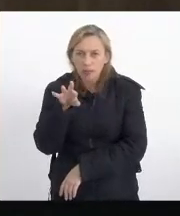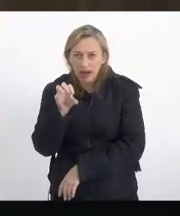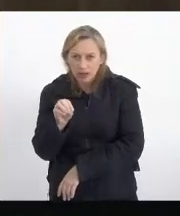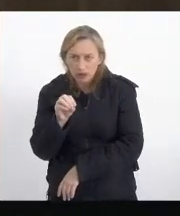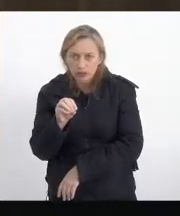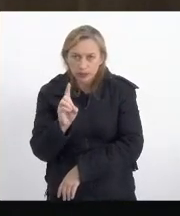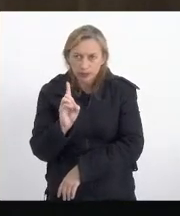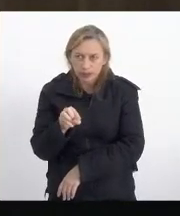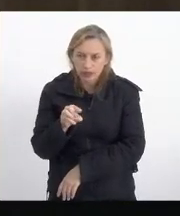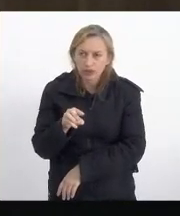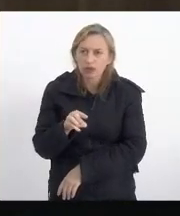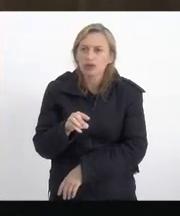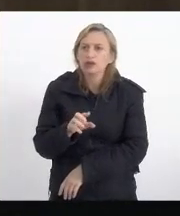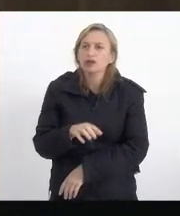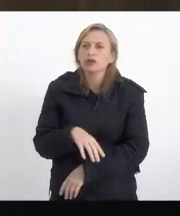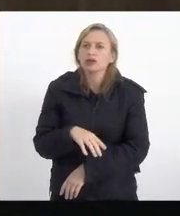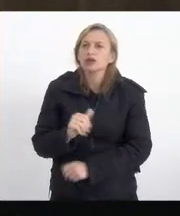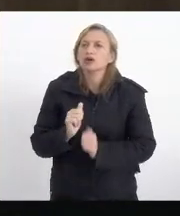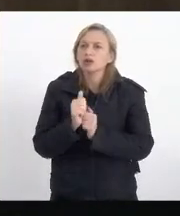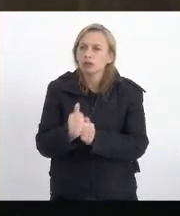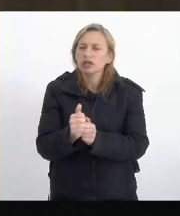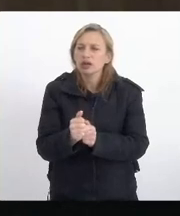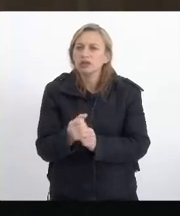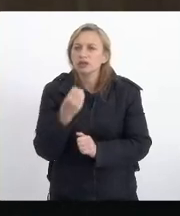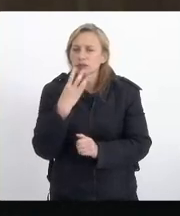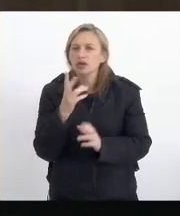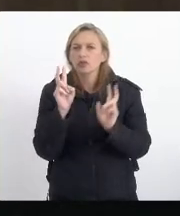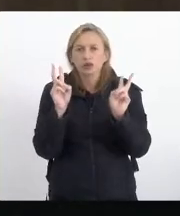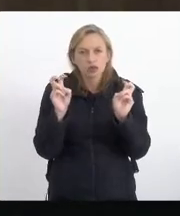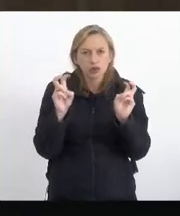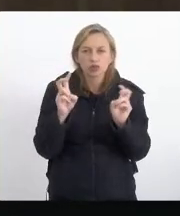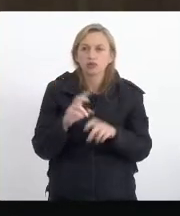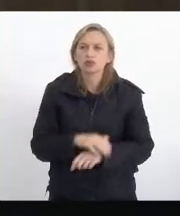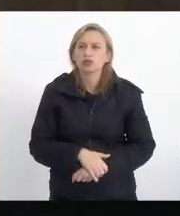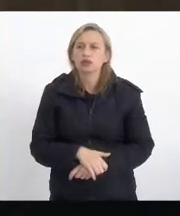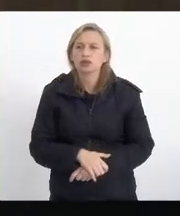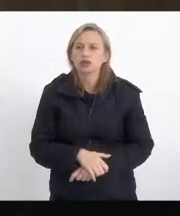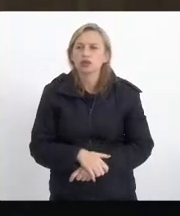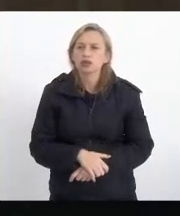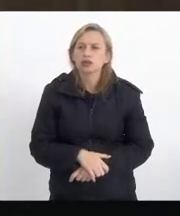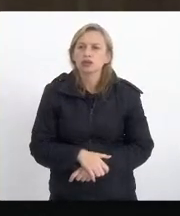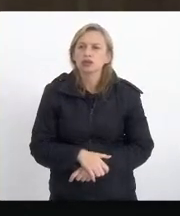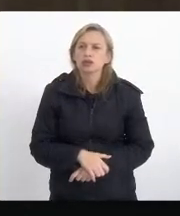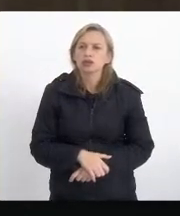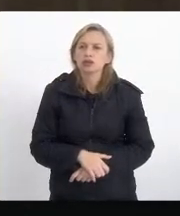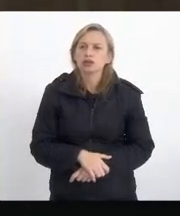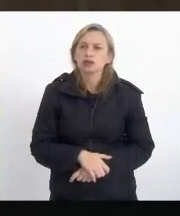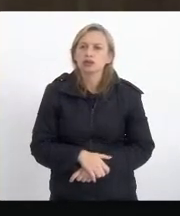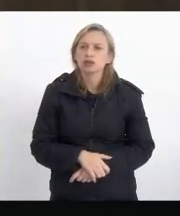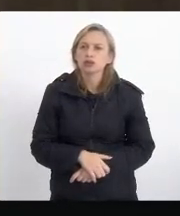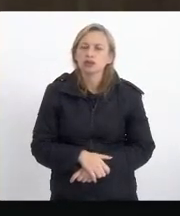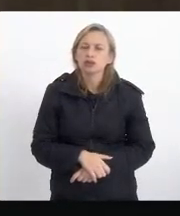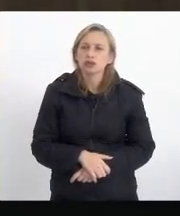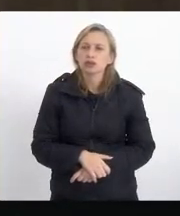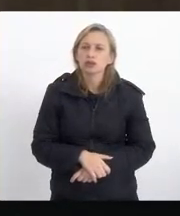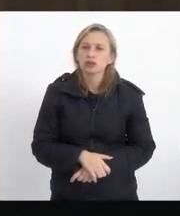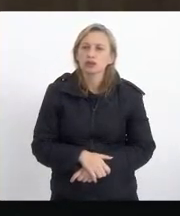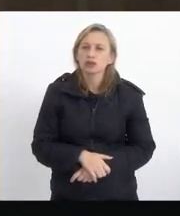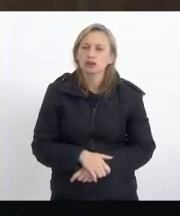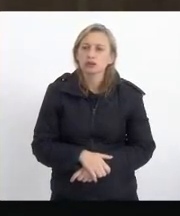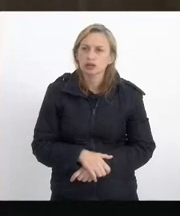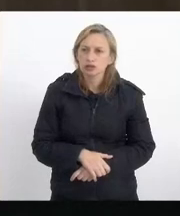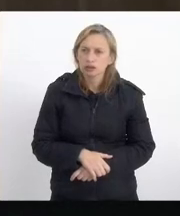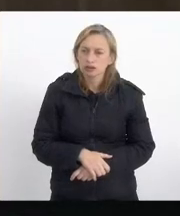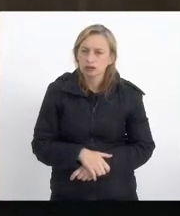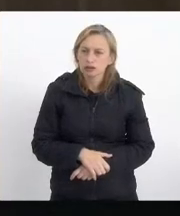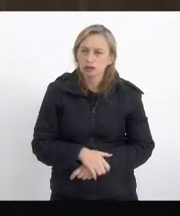né? Eu tenho acompanhado bastante a matéria. Eu trouxe, inclusive... Pode subir. Se